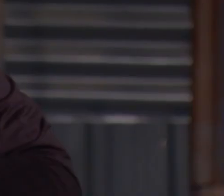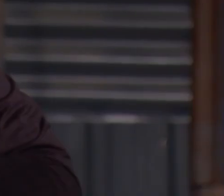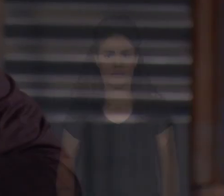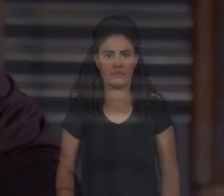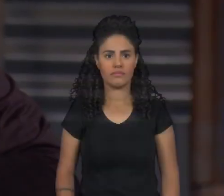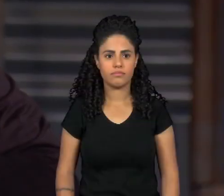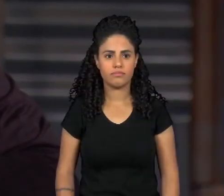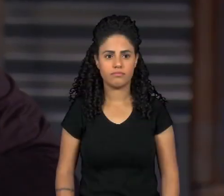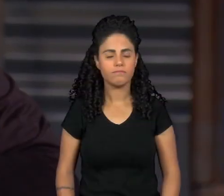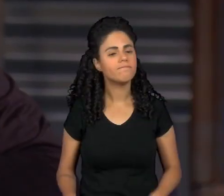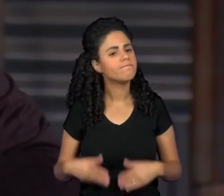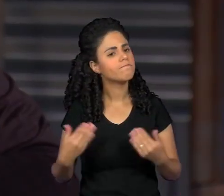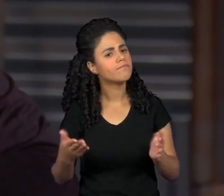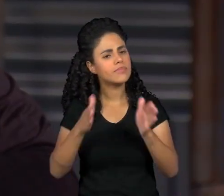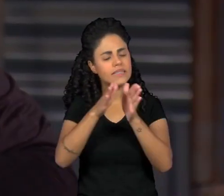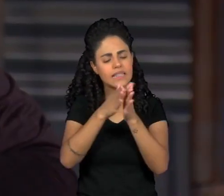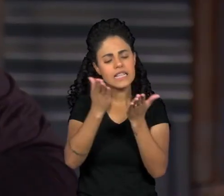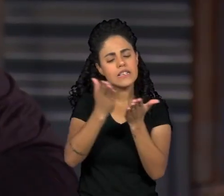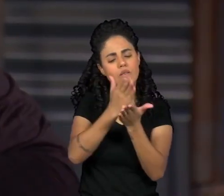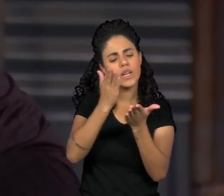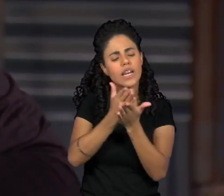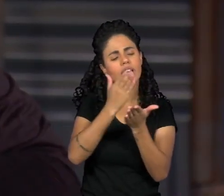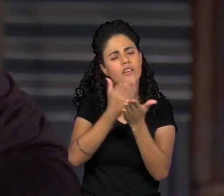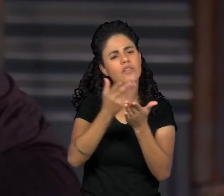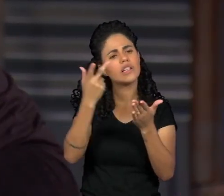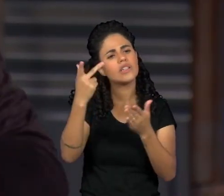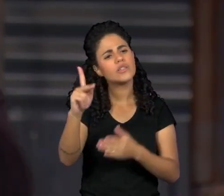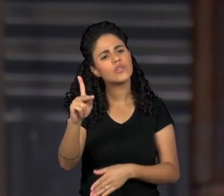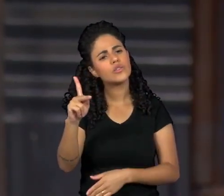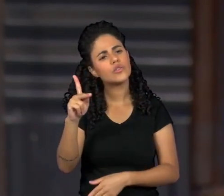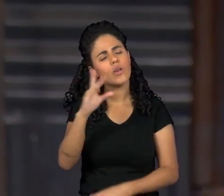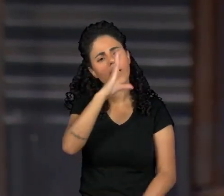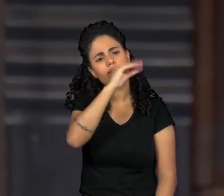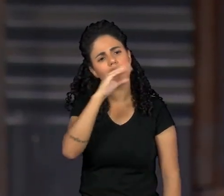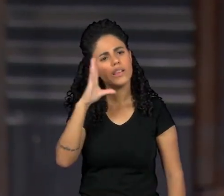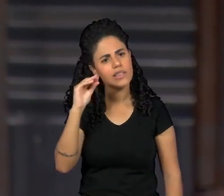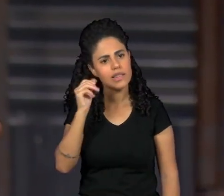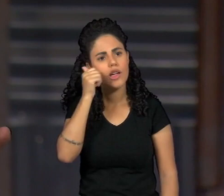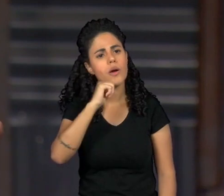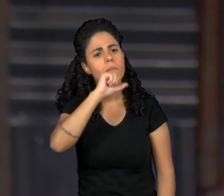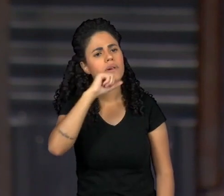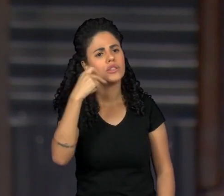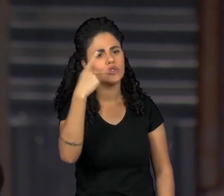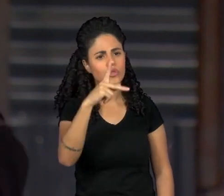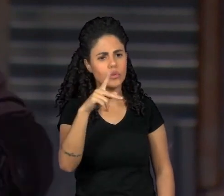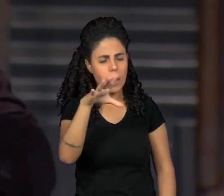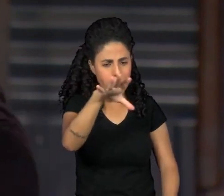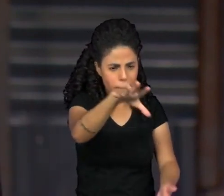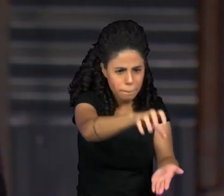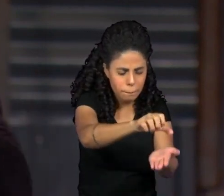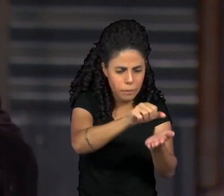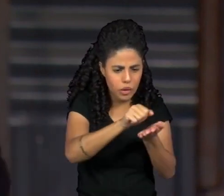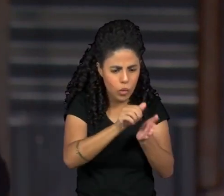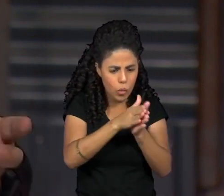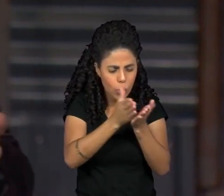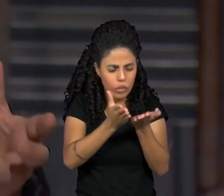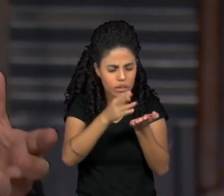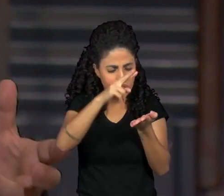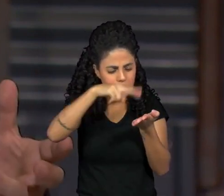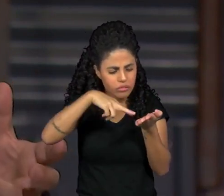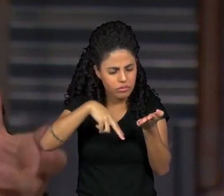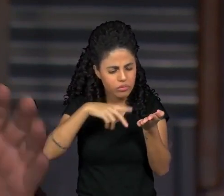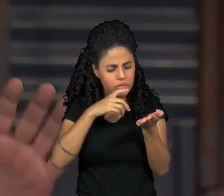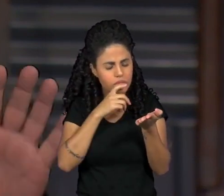Eu falei que esse livro surgiu na sua adolescência, o Torturado, e a sua mãe uma vez chegou a pegar os escritos